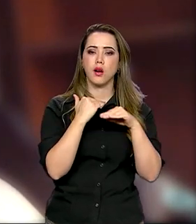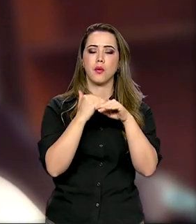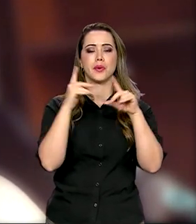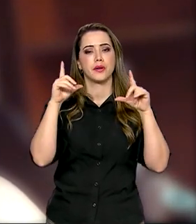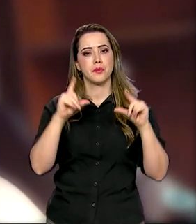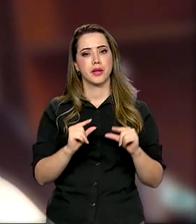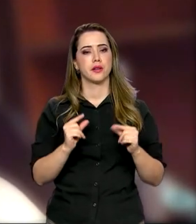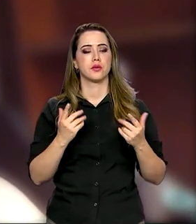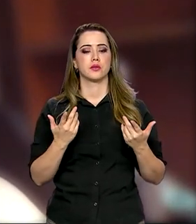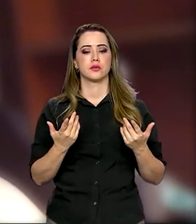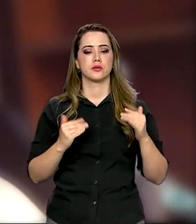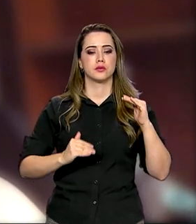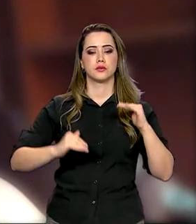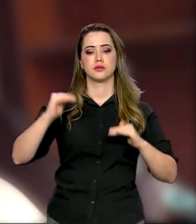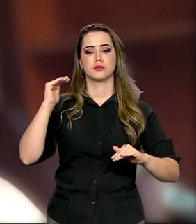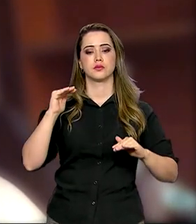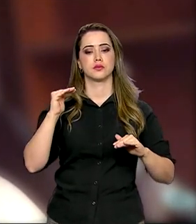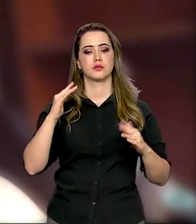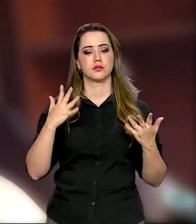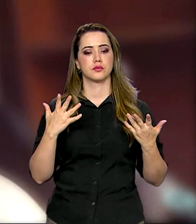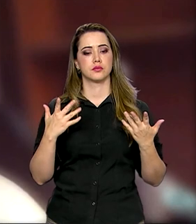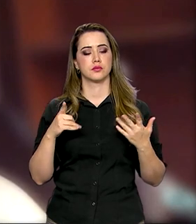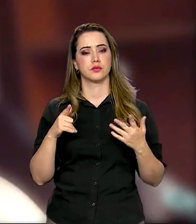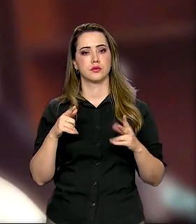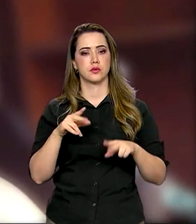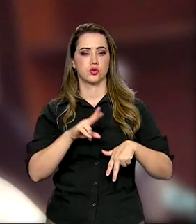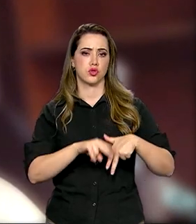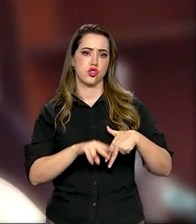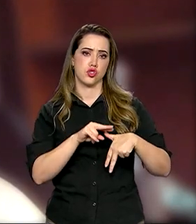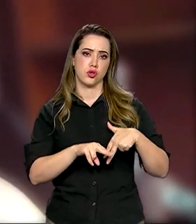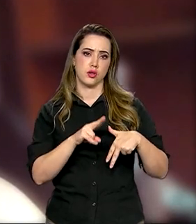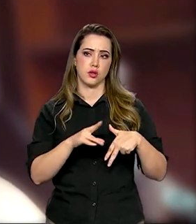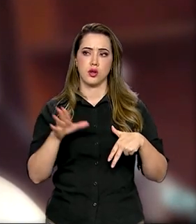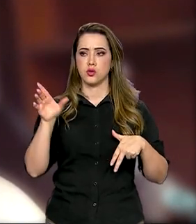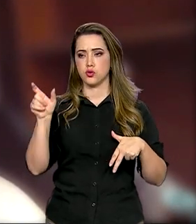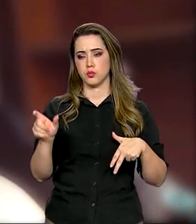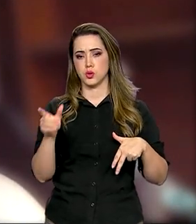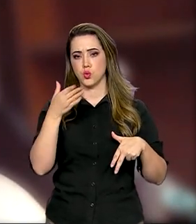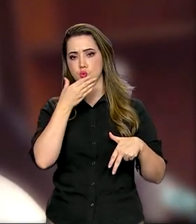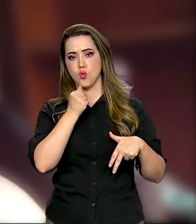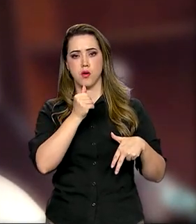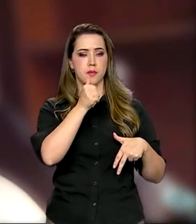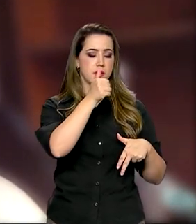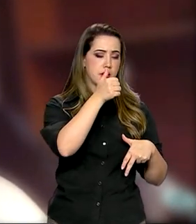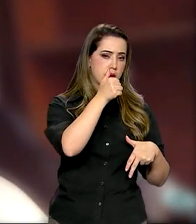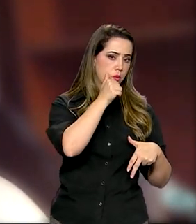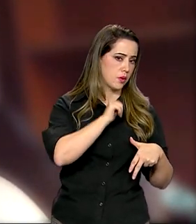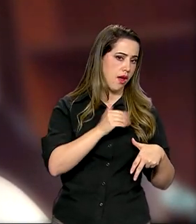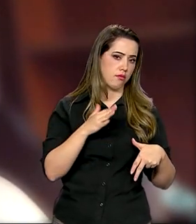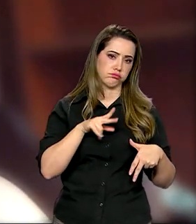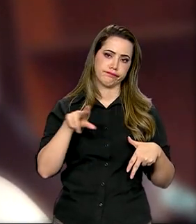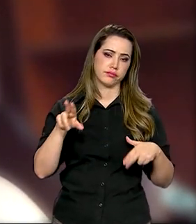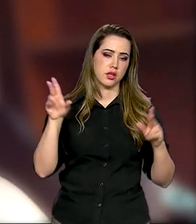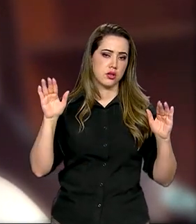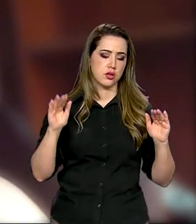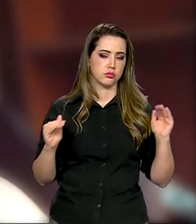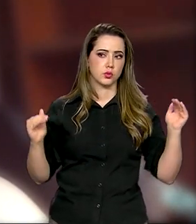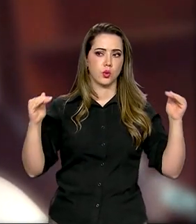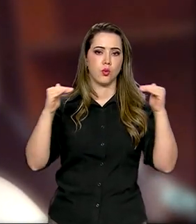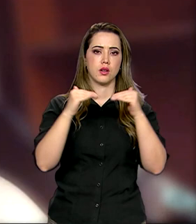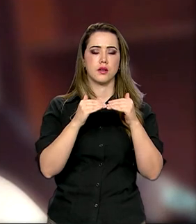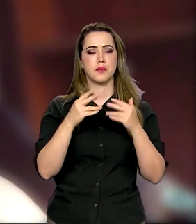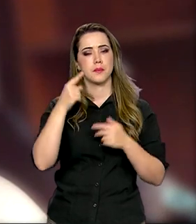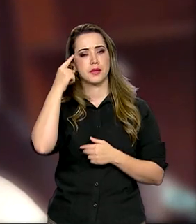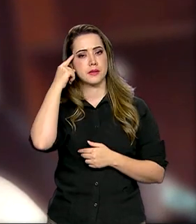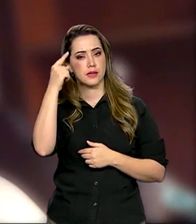menos desigualdades de gênero, né, entre homens e mulheres. Então, para a gente pensar, né, num mercado de